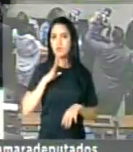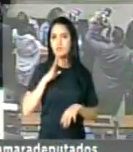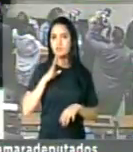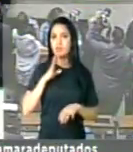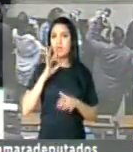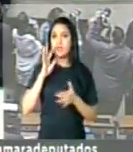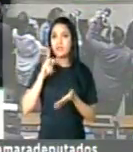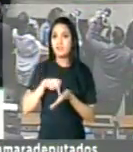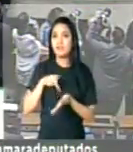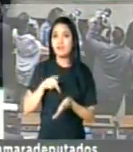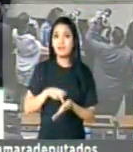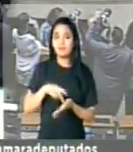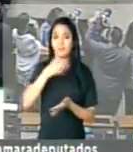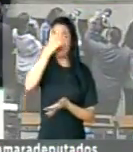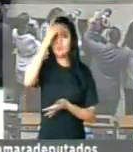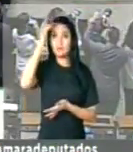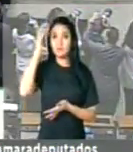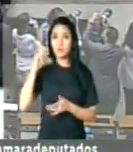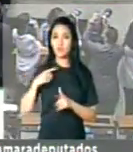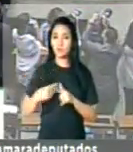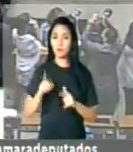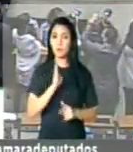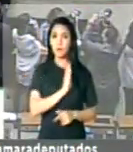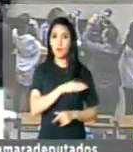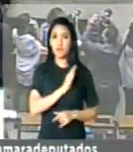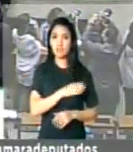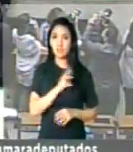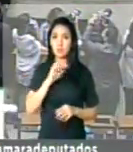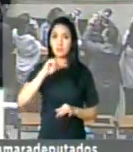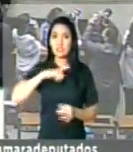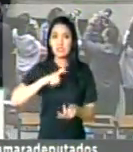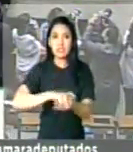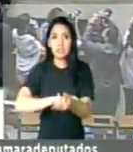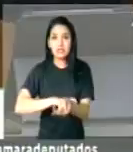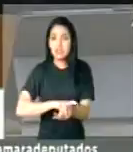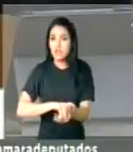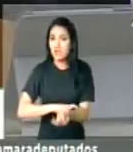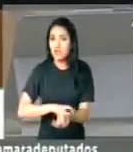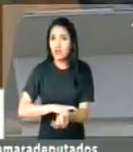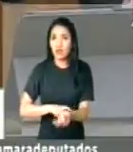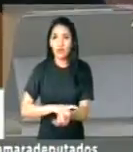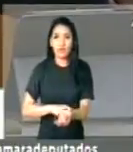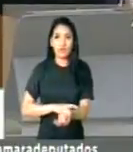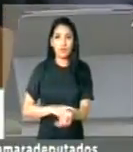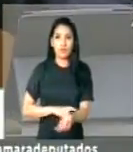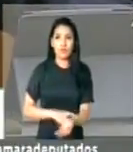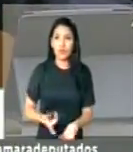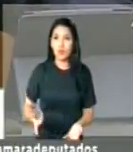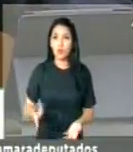submete um paciente naquela condição que o senhor pai teve, com risco de cirurgia, que estava